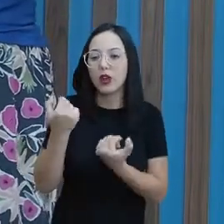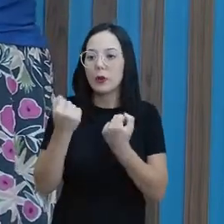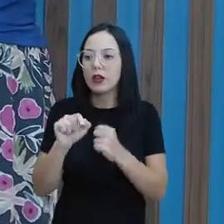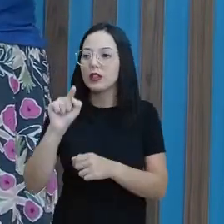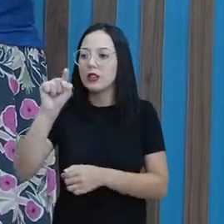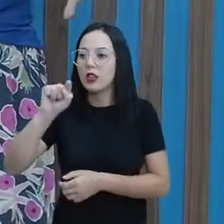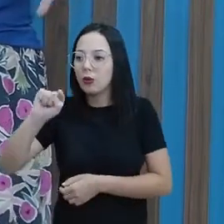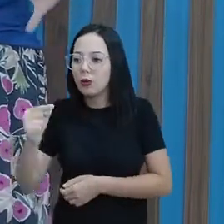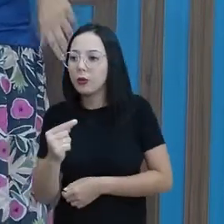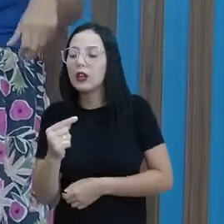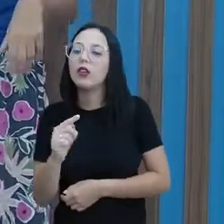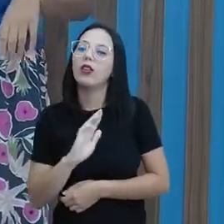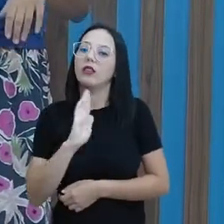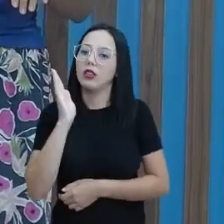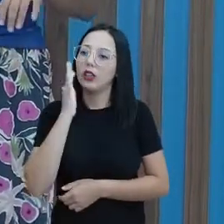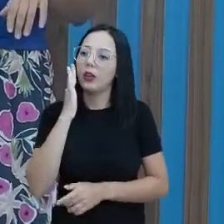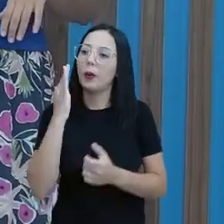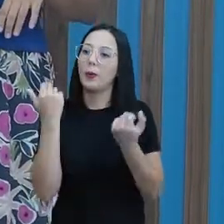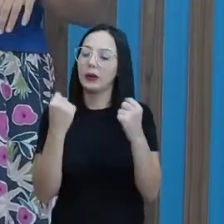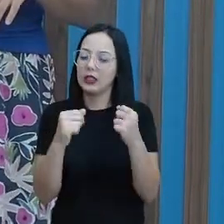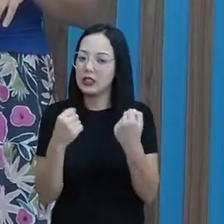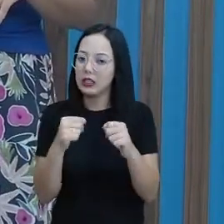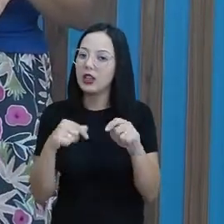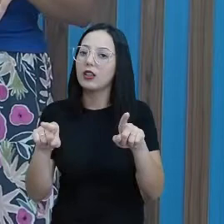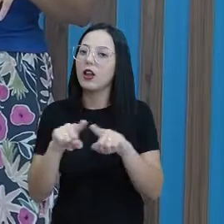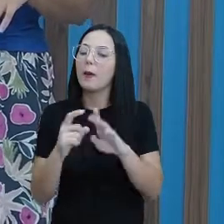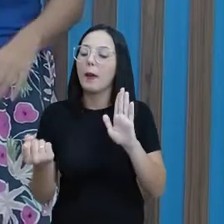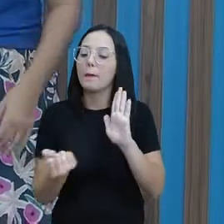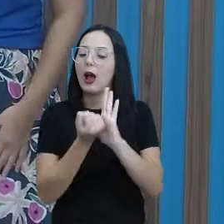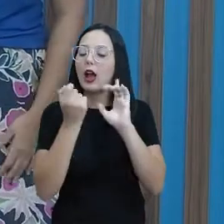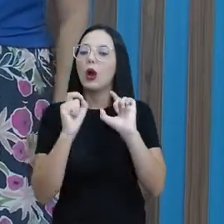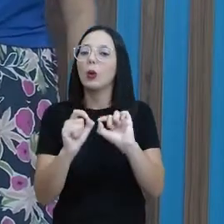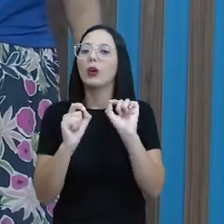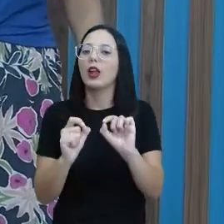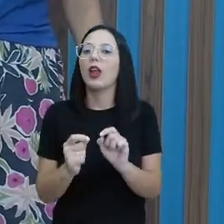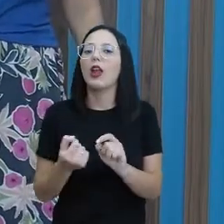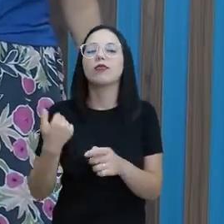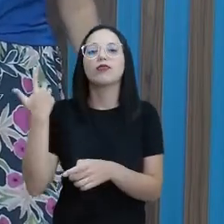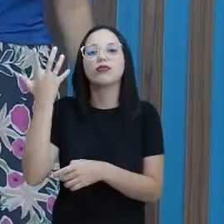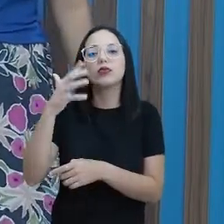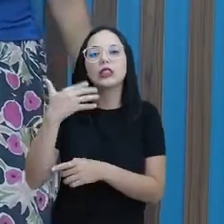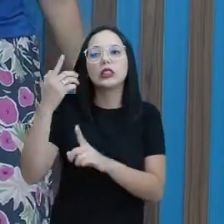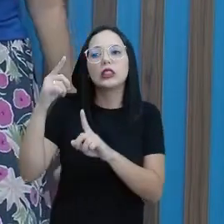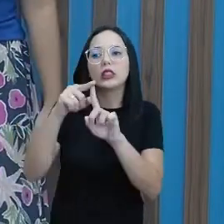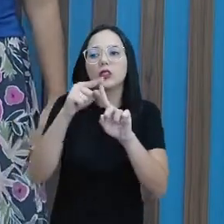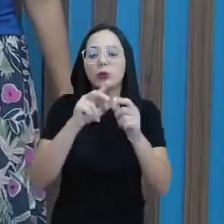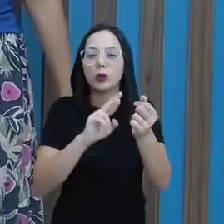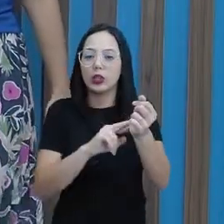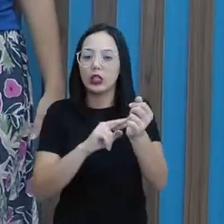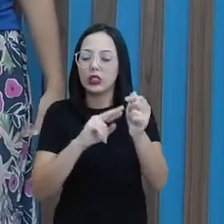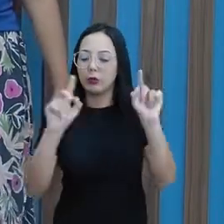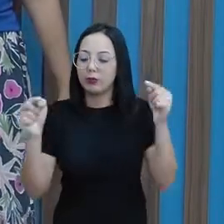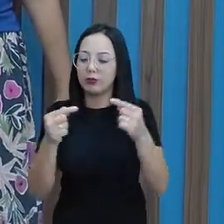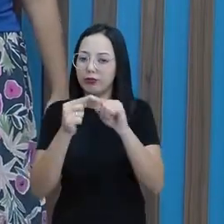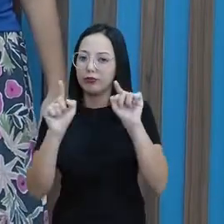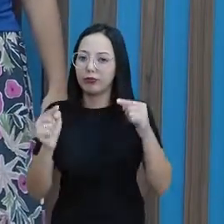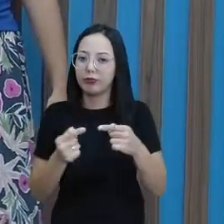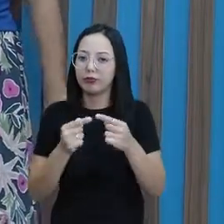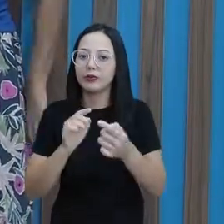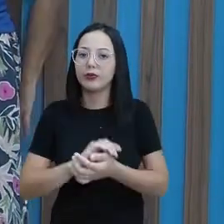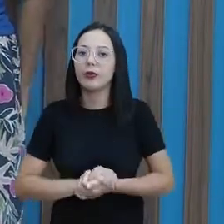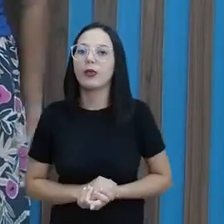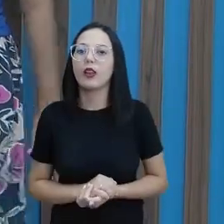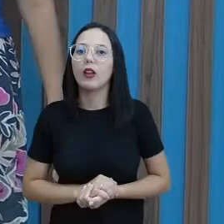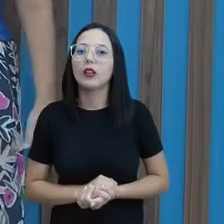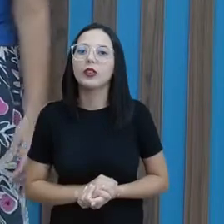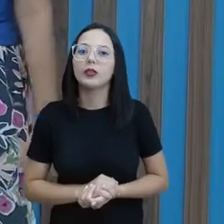vírgula ali, quando já tem muita vírgula, tá? E também marca a entonação, a melodia, o ritmo, né? E